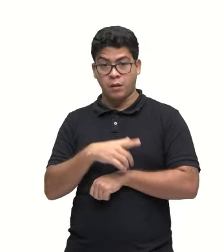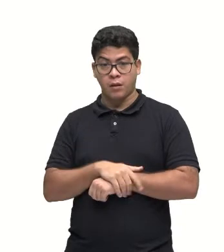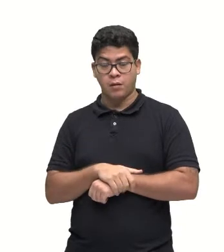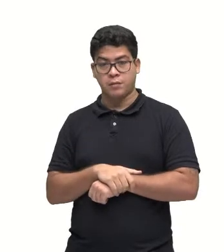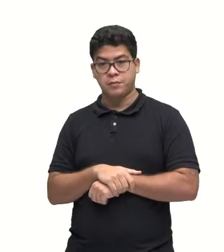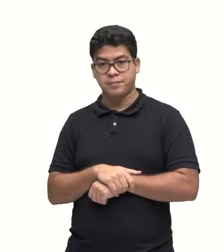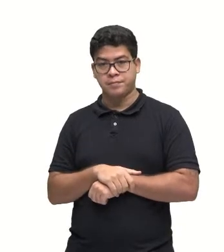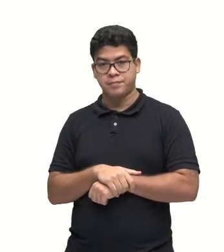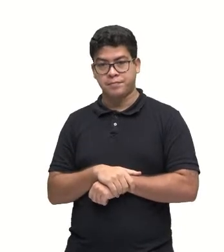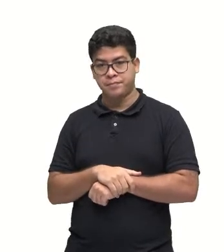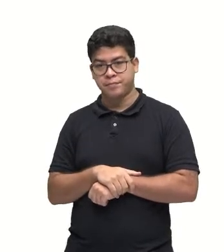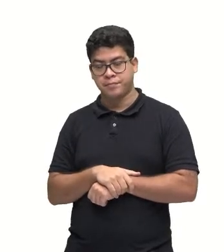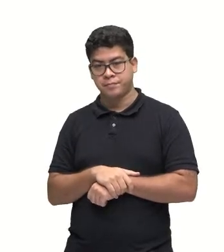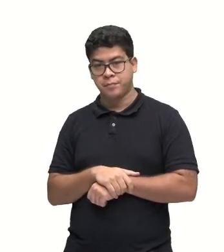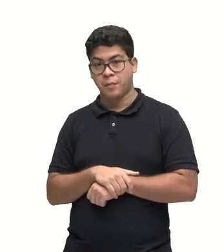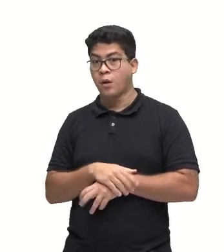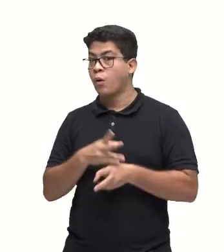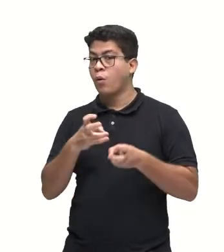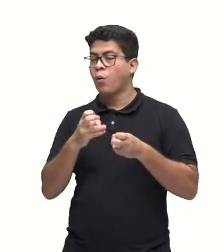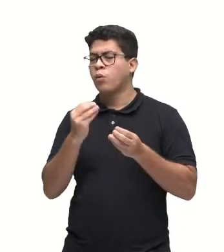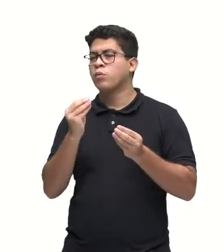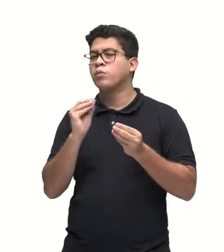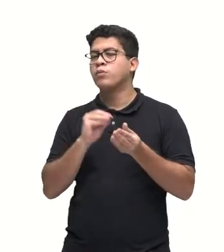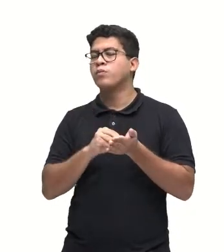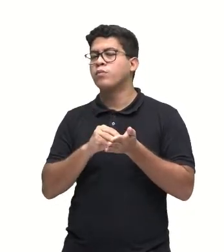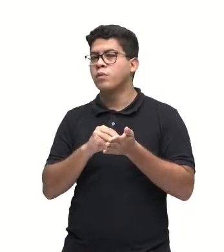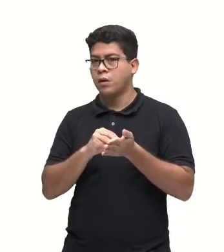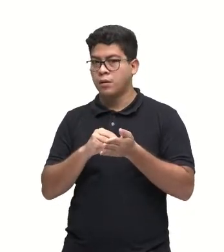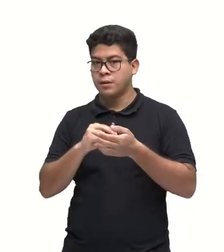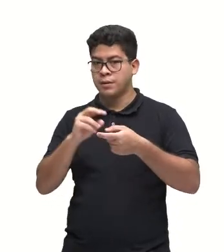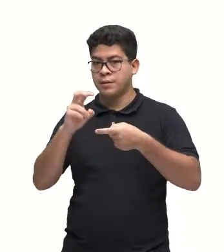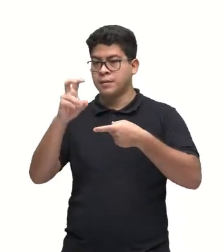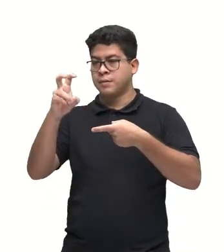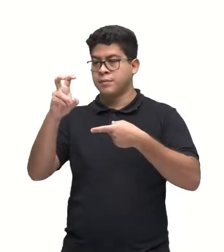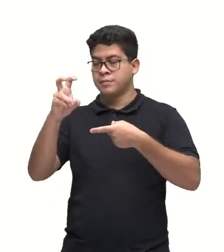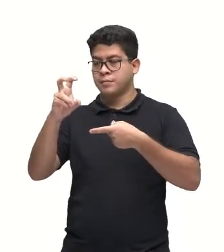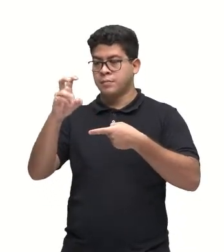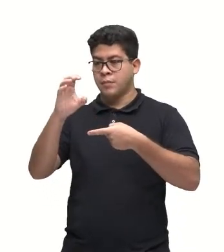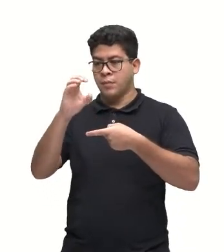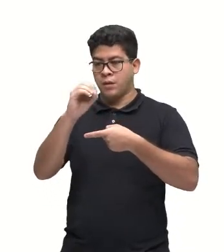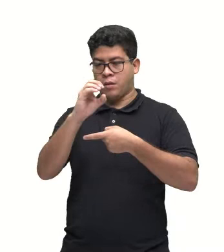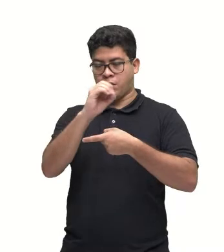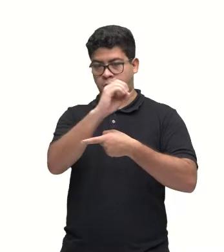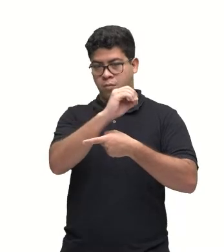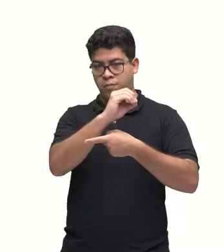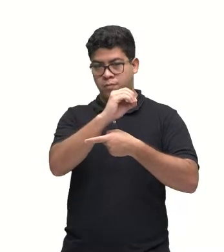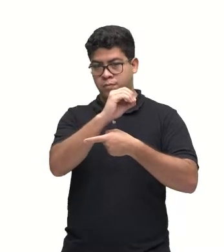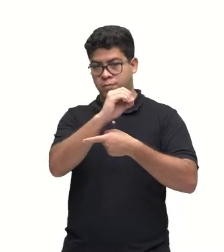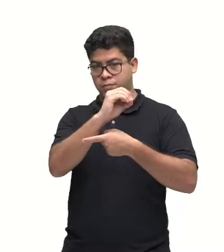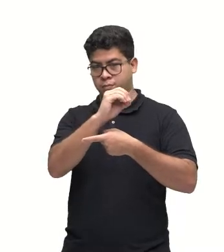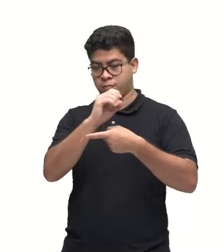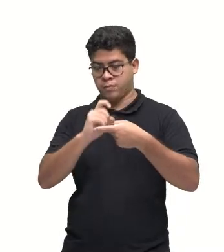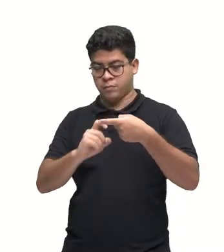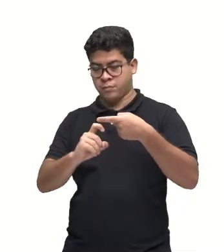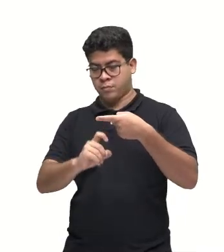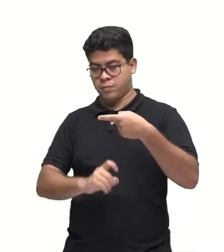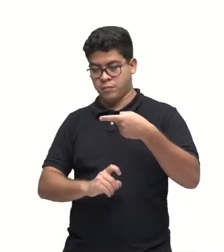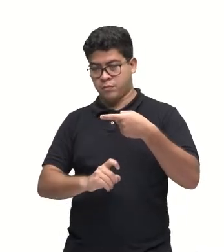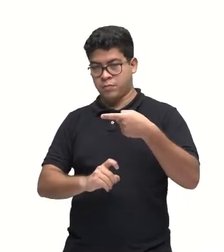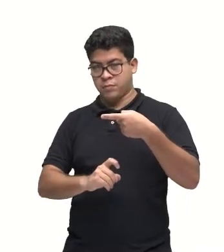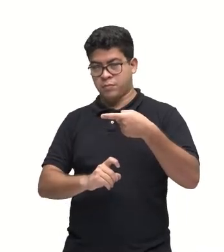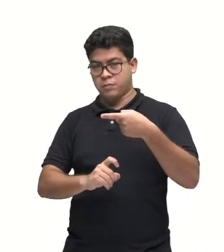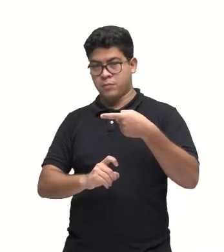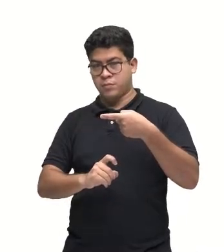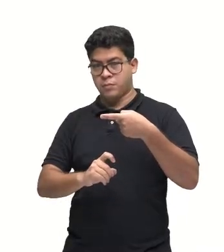3 zeros. Aí o que sobra? A gente repete aqui essa fração que não mudou nada, 5.000 sobre x igual